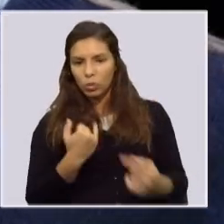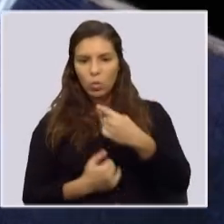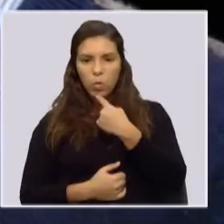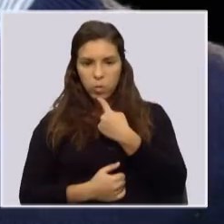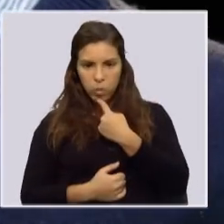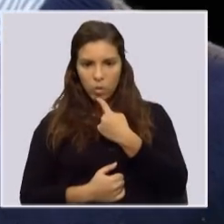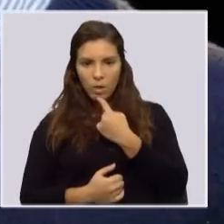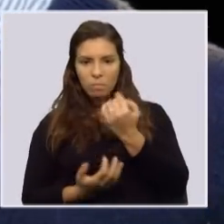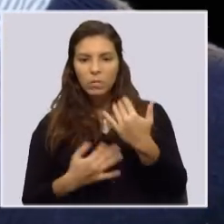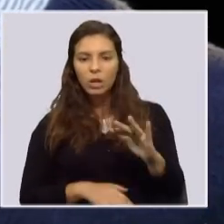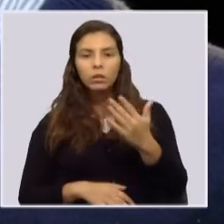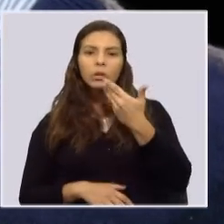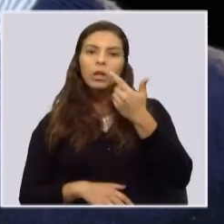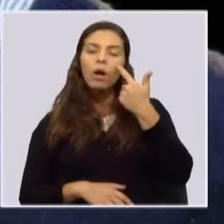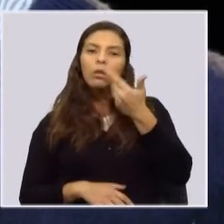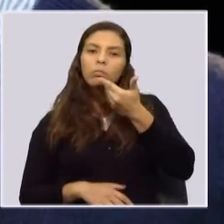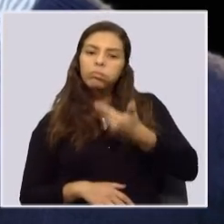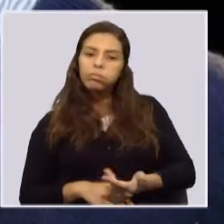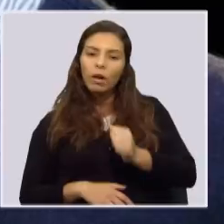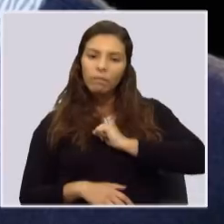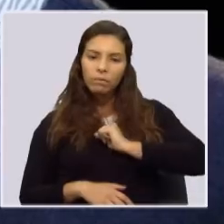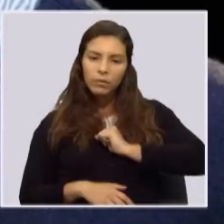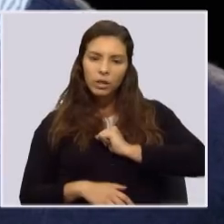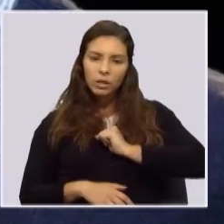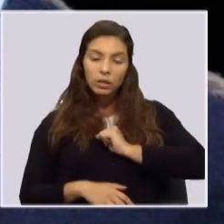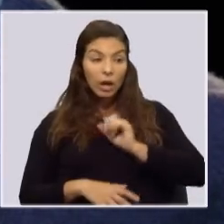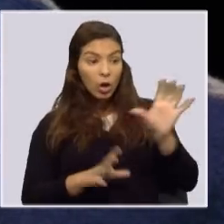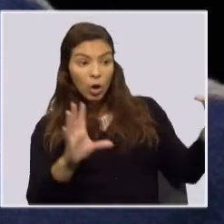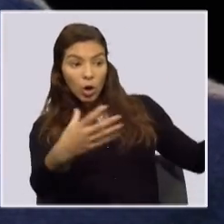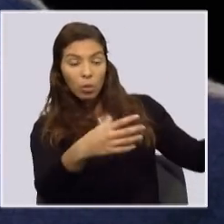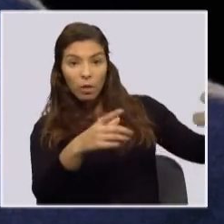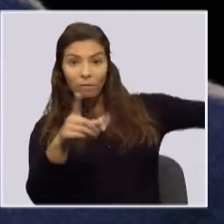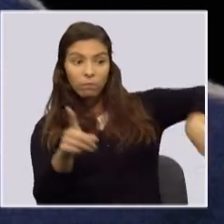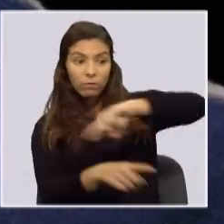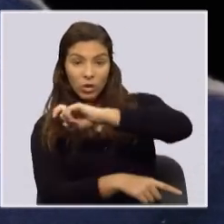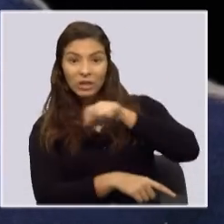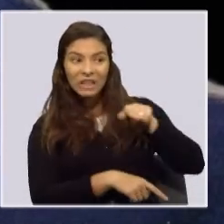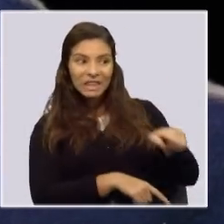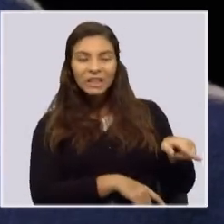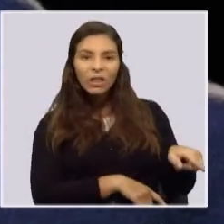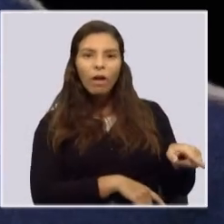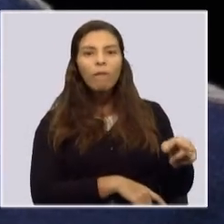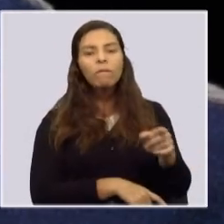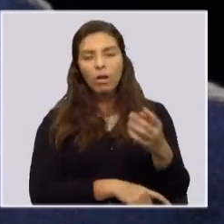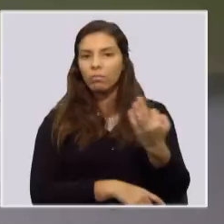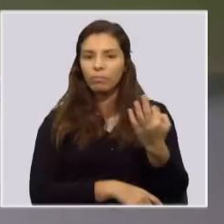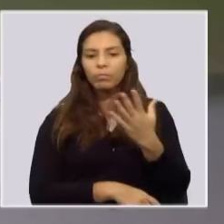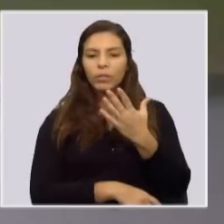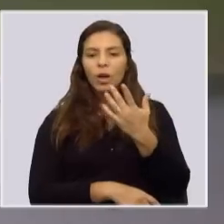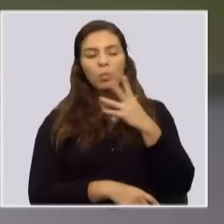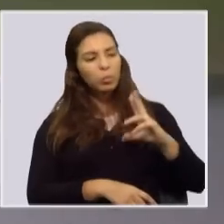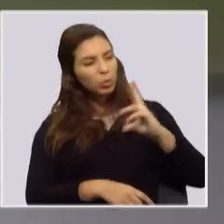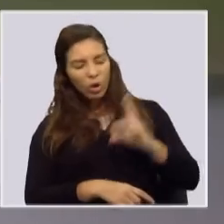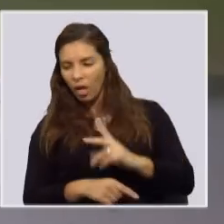perigosos, digamos assim, mas foi sem dúvida a experiência de cobrir a crise dos refugiados que me mudou, porque cheguei a Portugal a relativizar